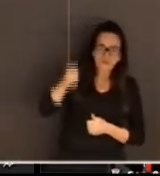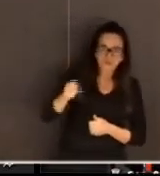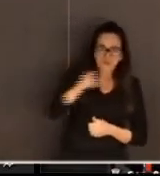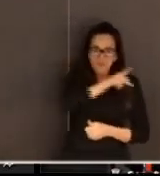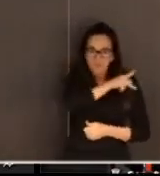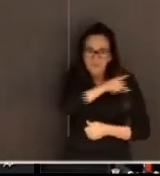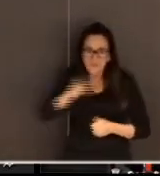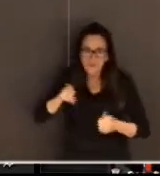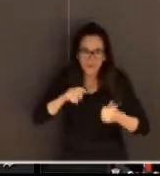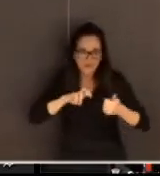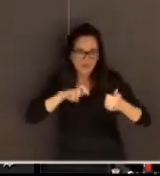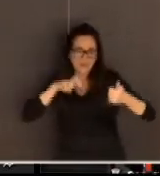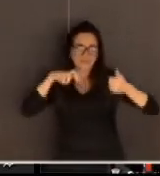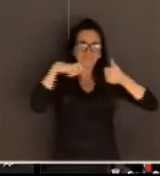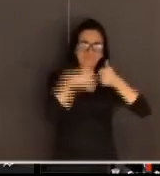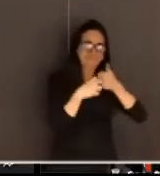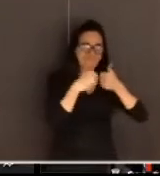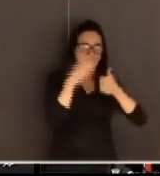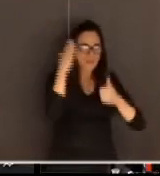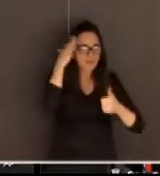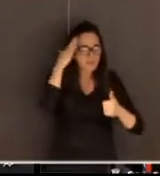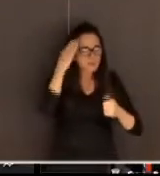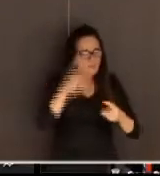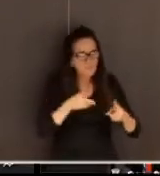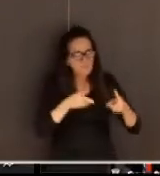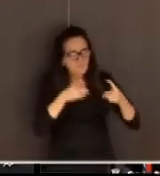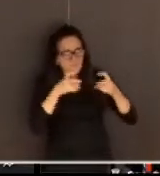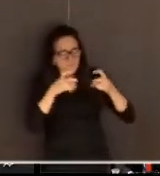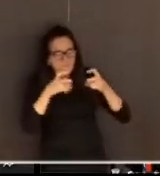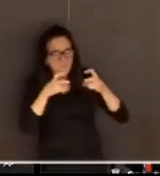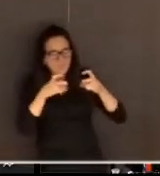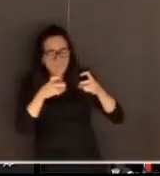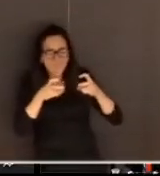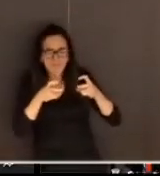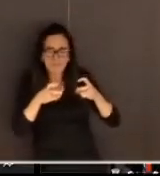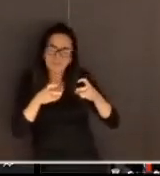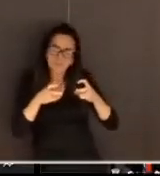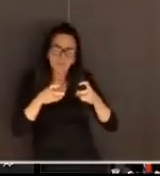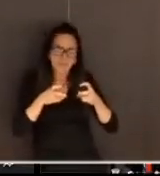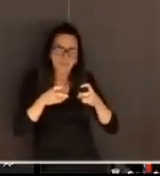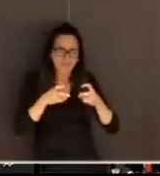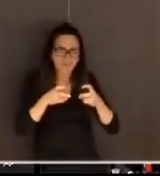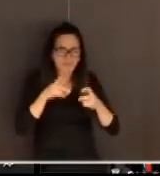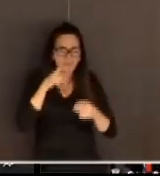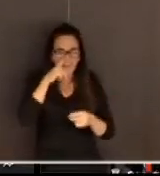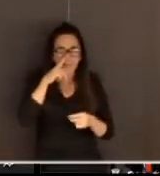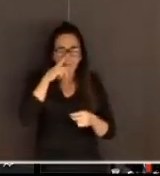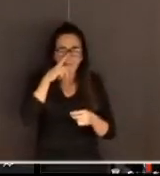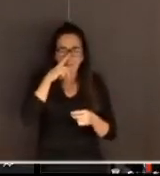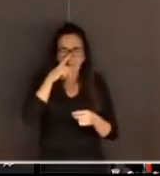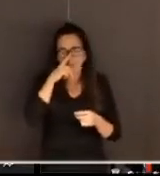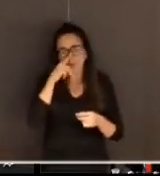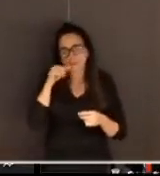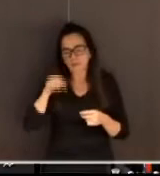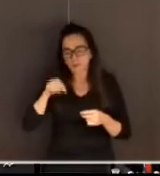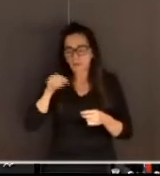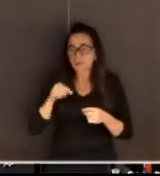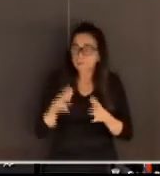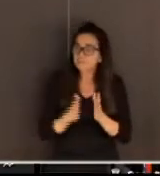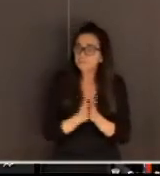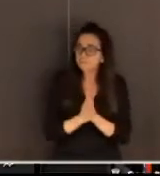júri, sanar os vícios que ocorrem a pedido ou não das partes. Então, neste caso,